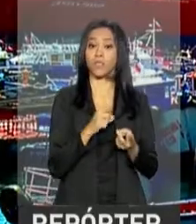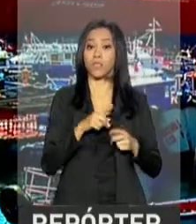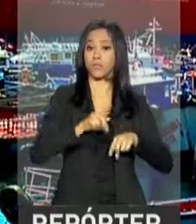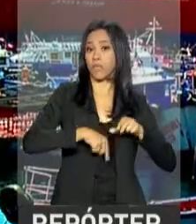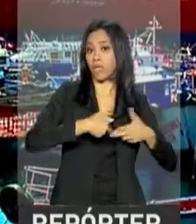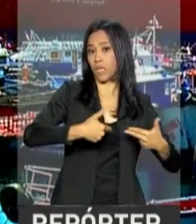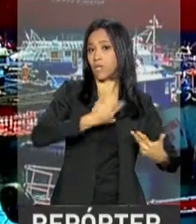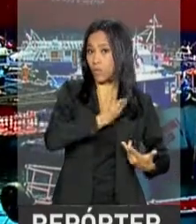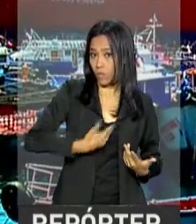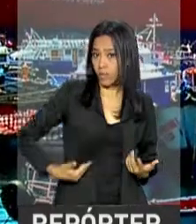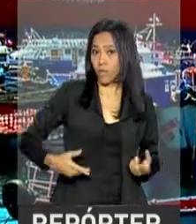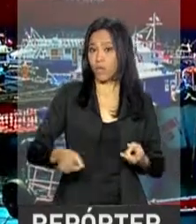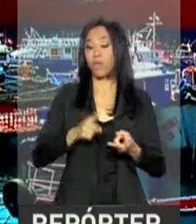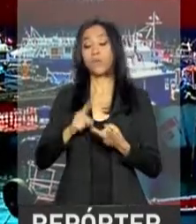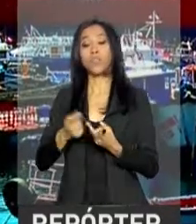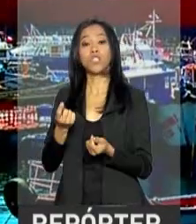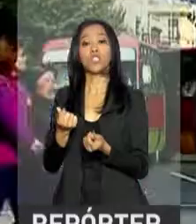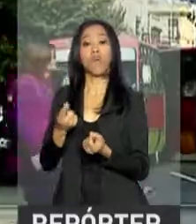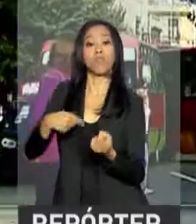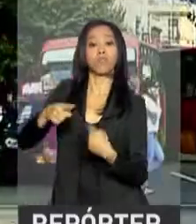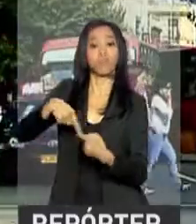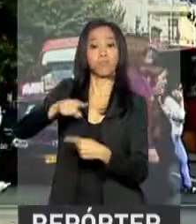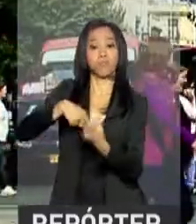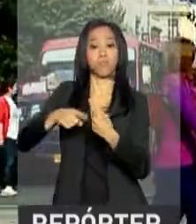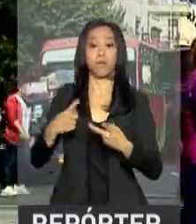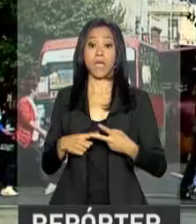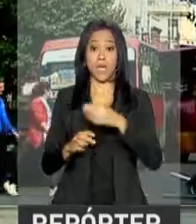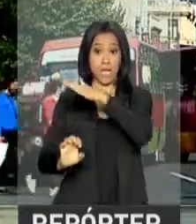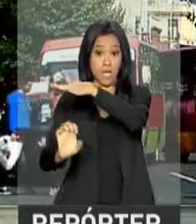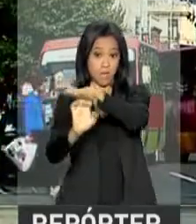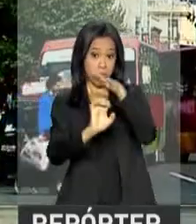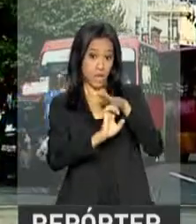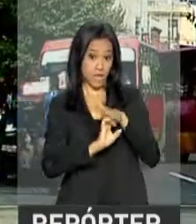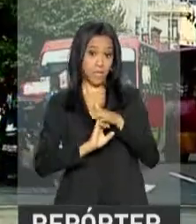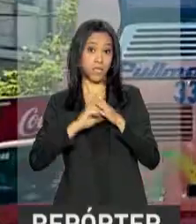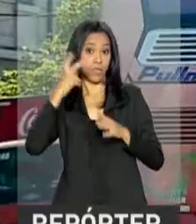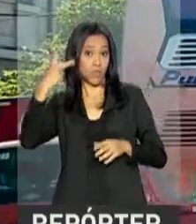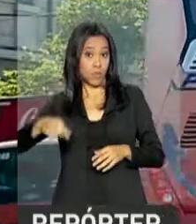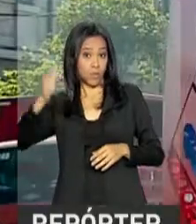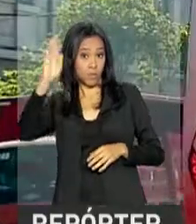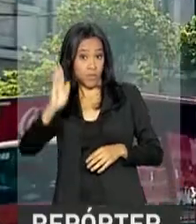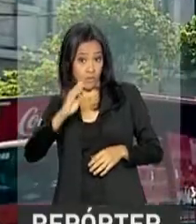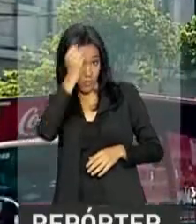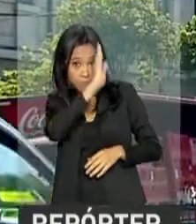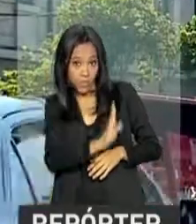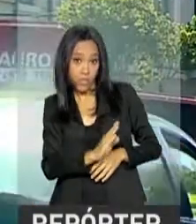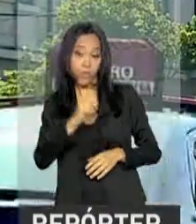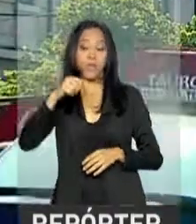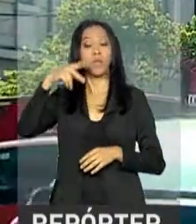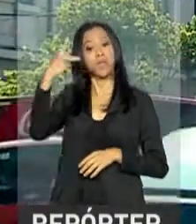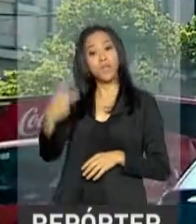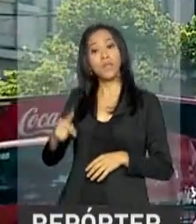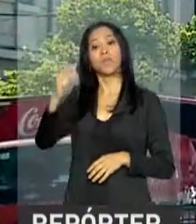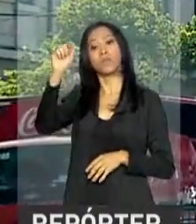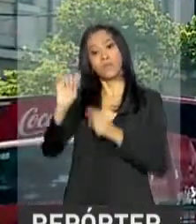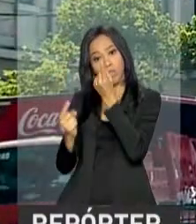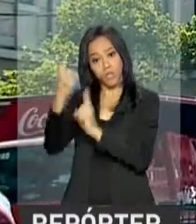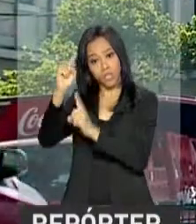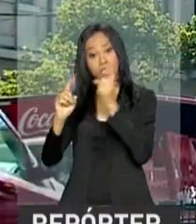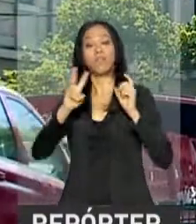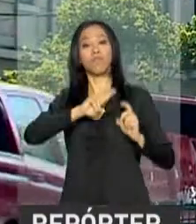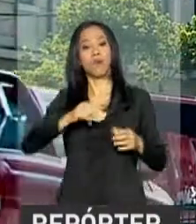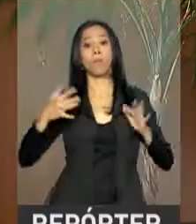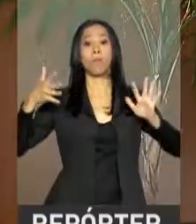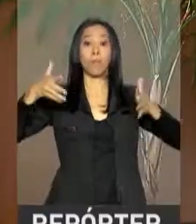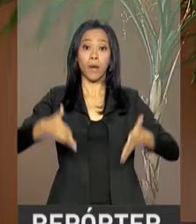serviços financeiros com a medida empresas brasileiras e chilenas vão poder participar de licitações nos dois